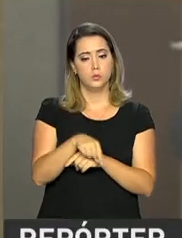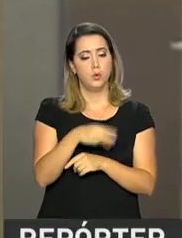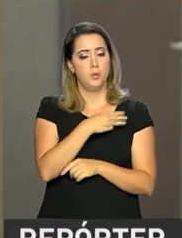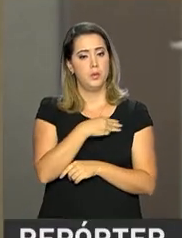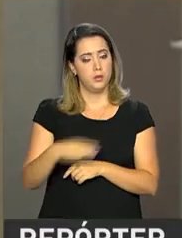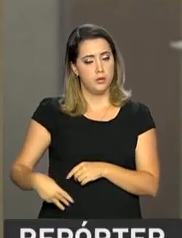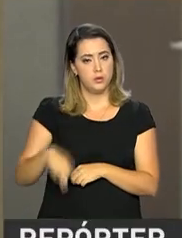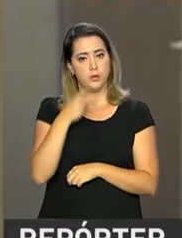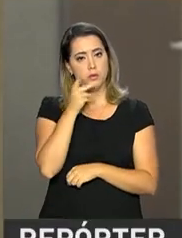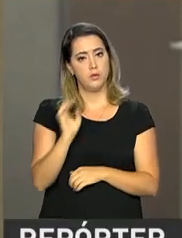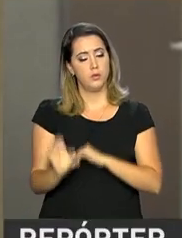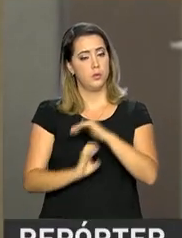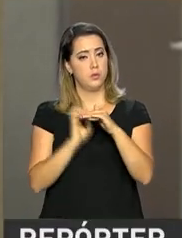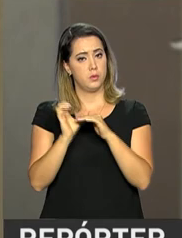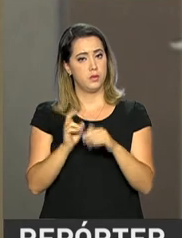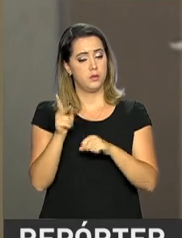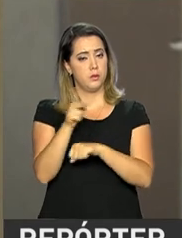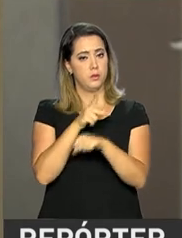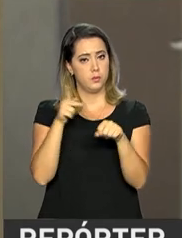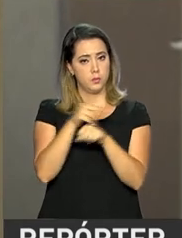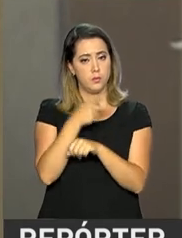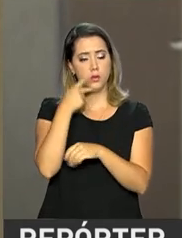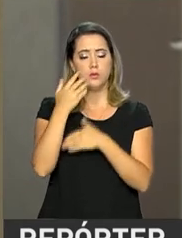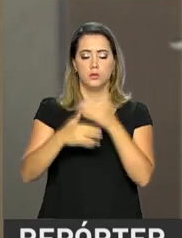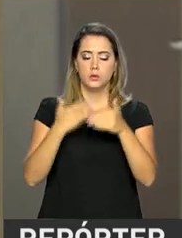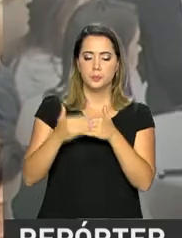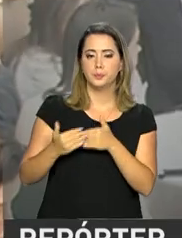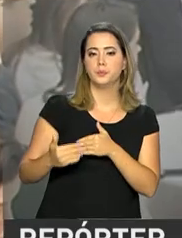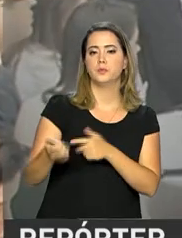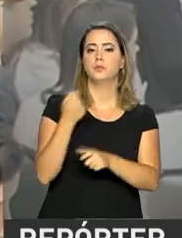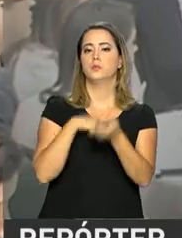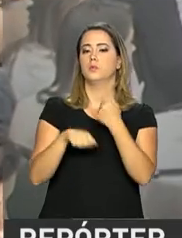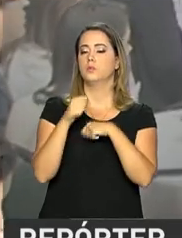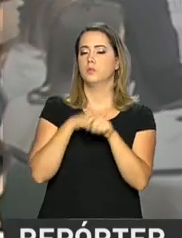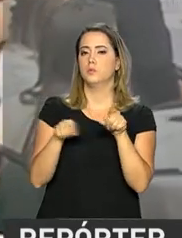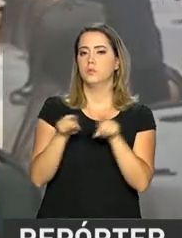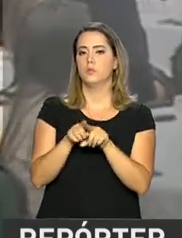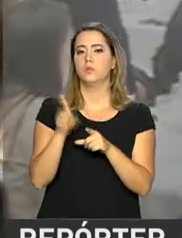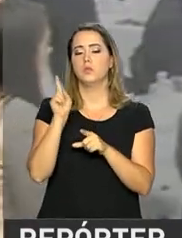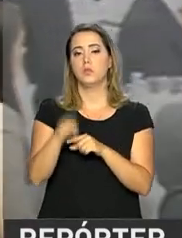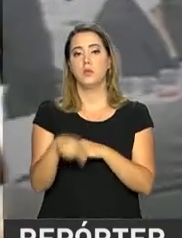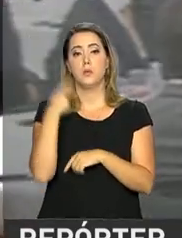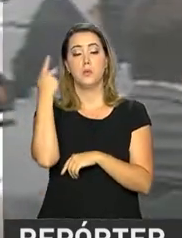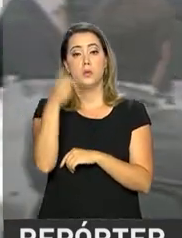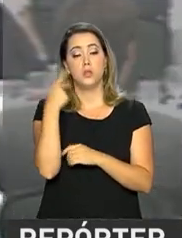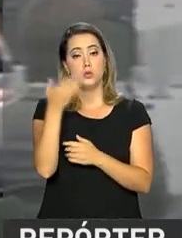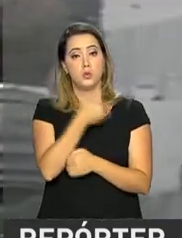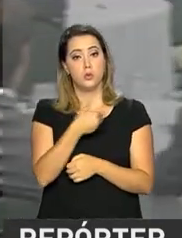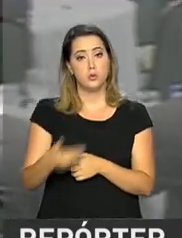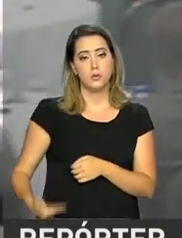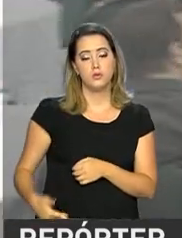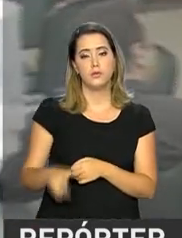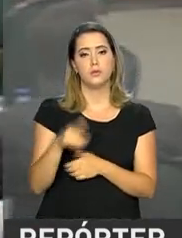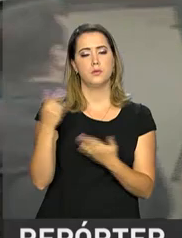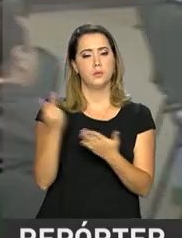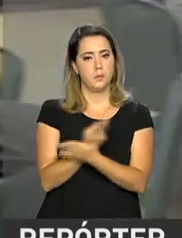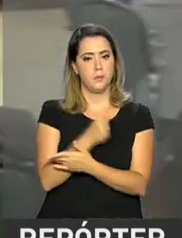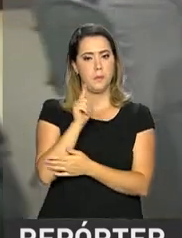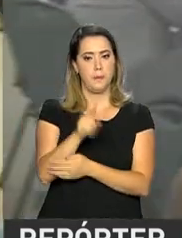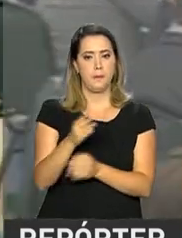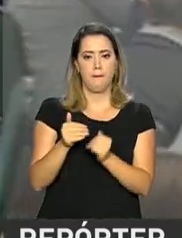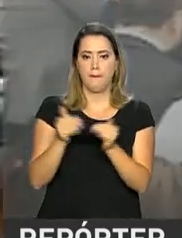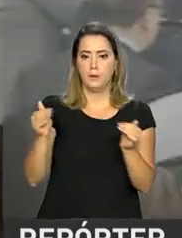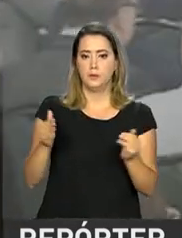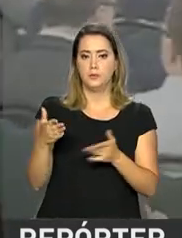com empresários do país sobre o desempenho da economia brasileira, fruto da política fiscal e administrativa adotada pelo governo, que